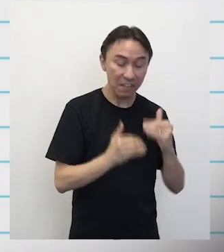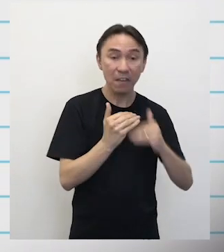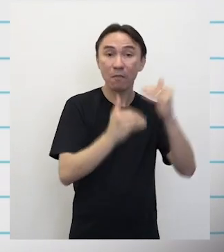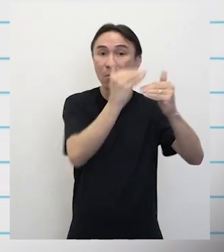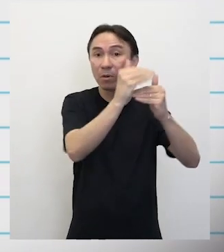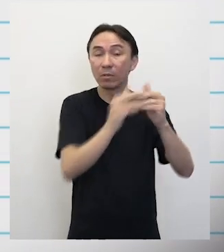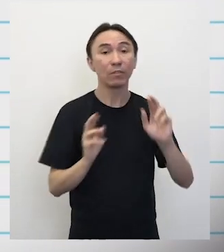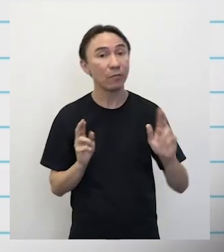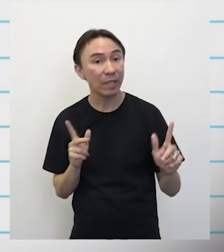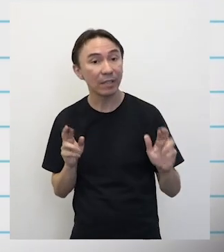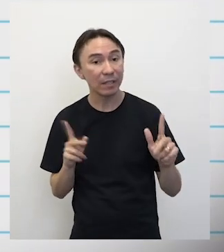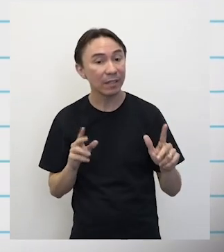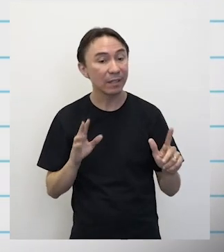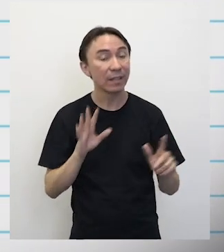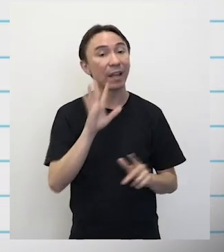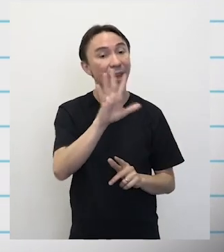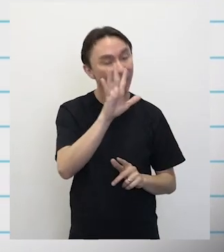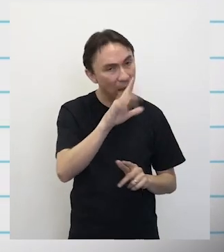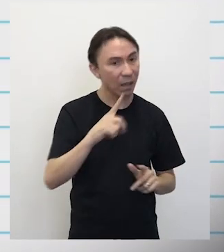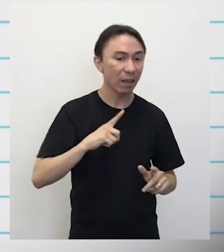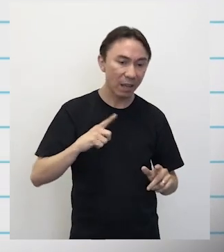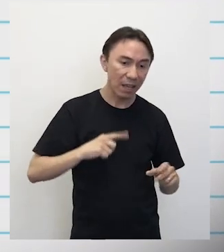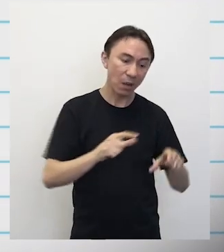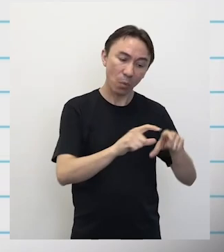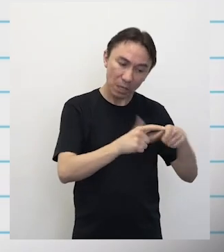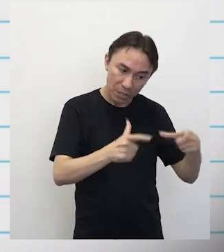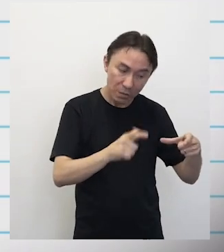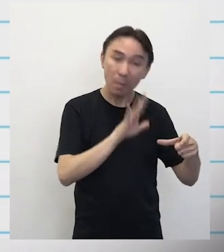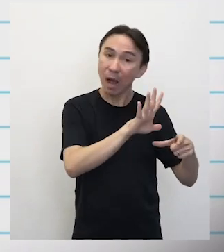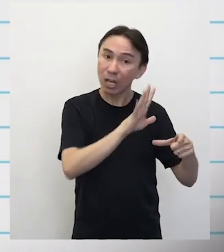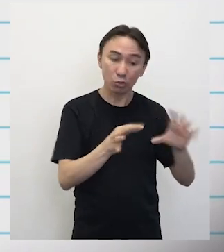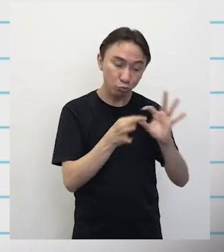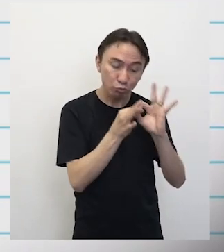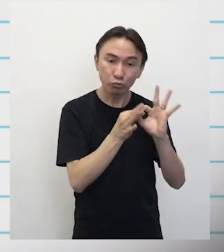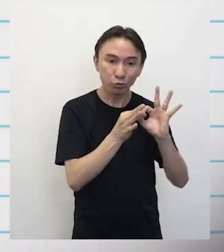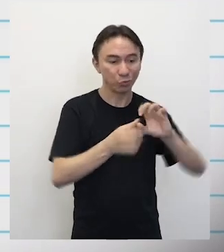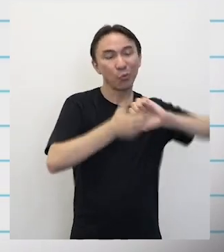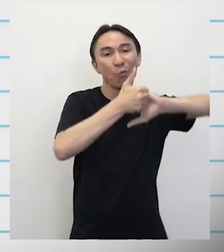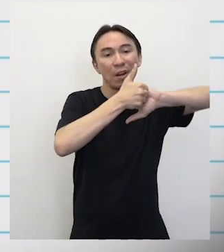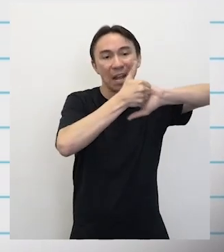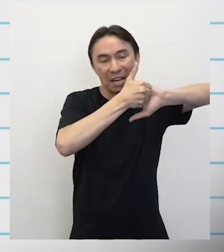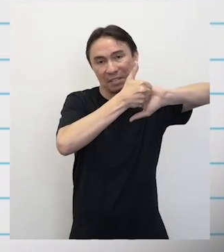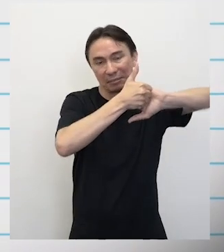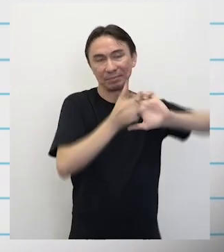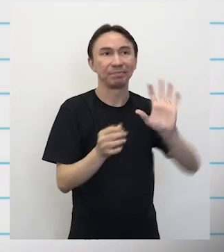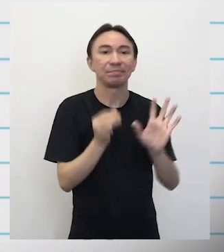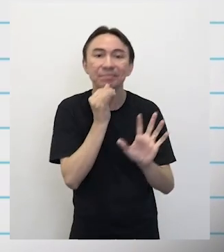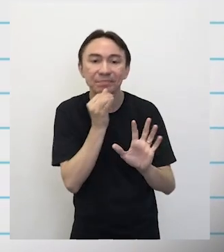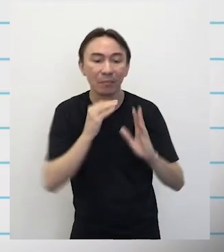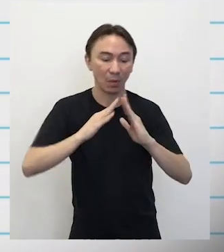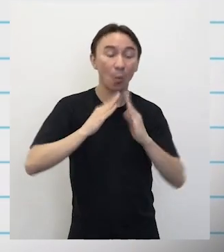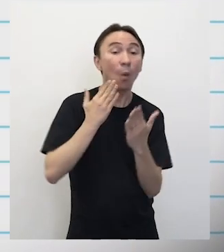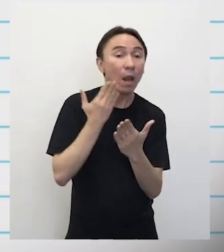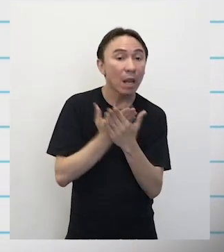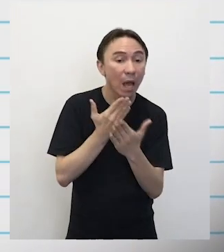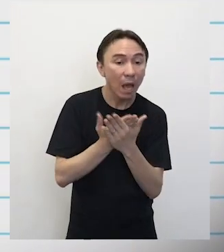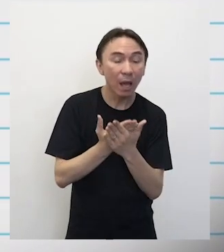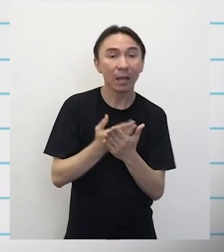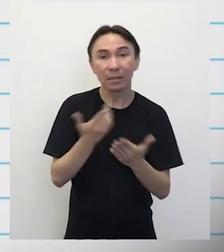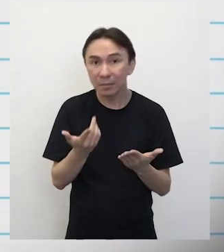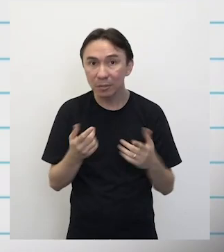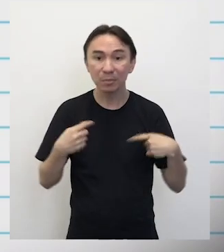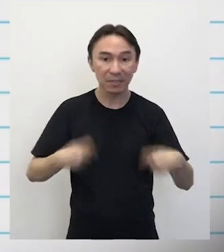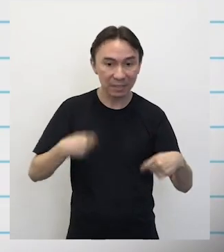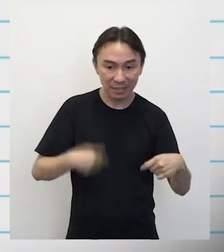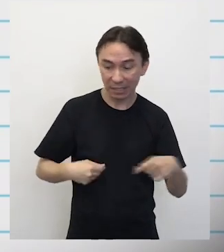envolve crescimento, mas alia a ele aspectos qualitativos. No caso da escola, poderíamos dizer que ocorre desenvolvimento quando, além do aumento